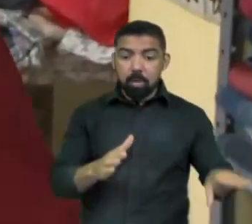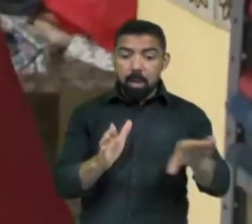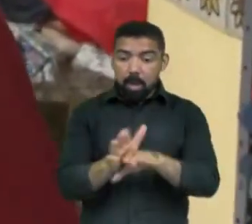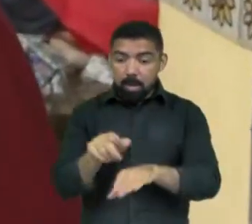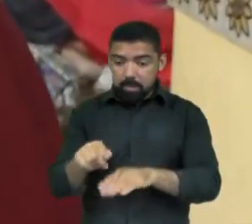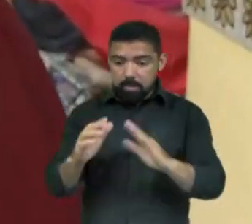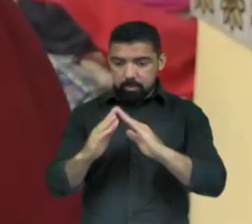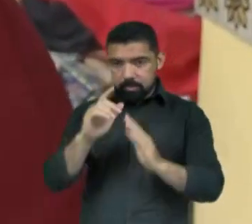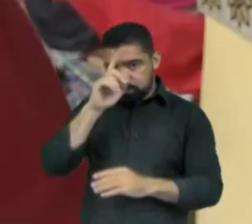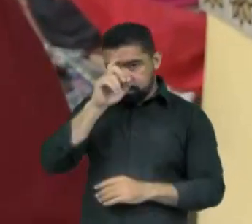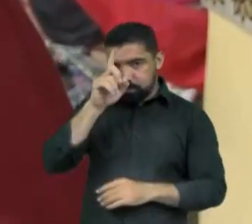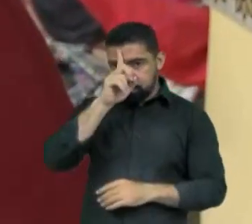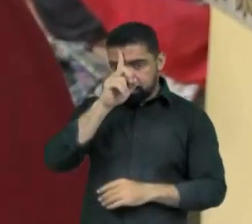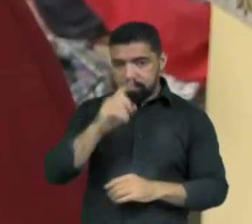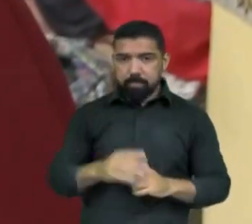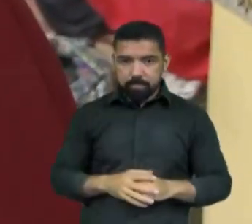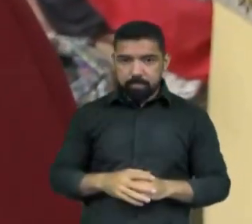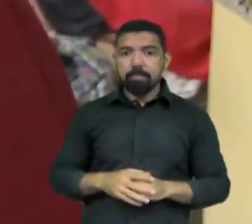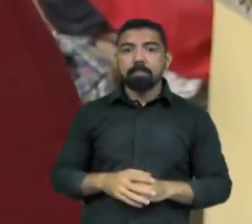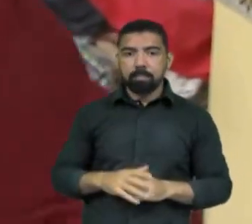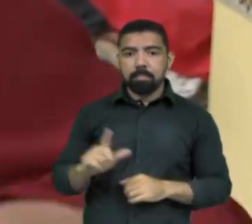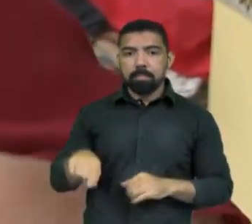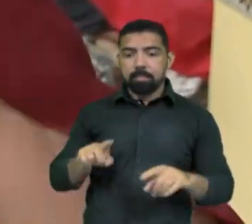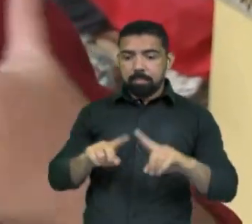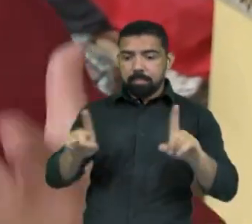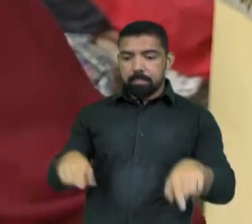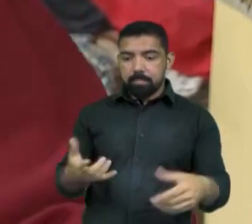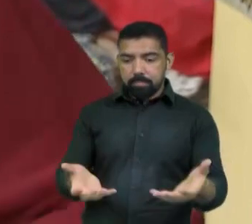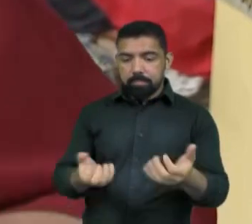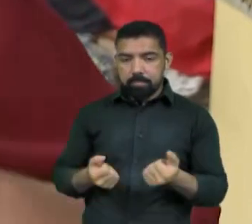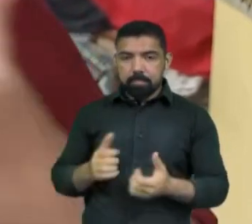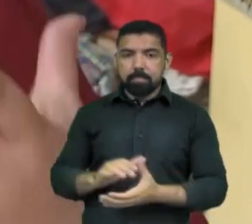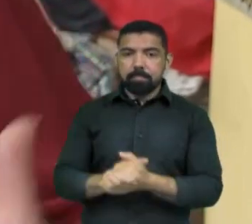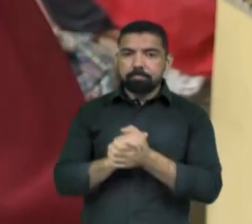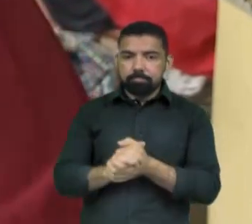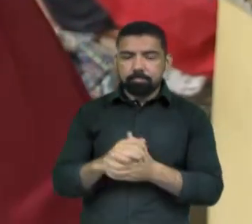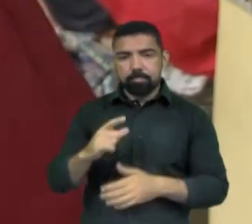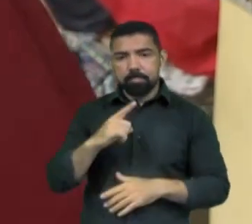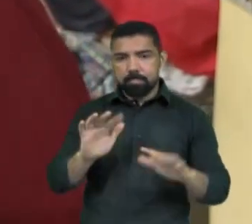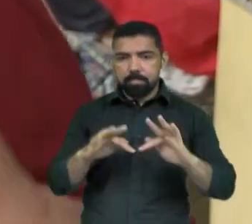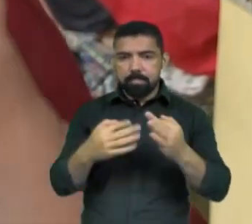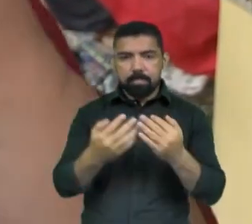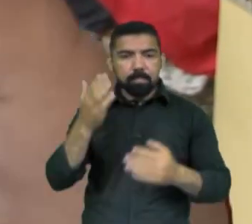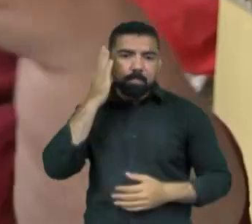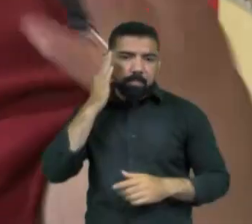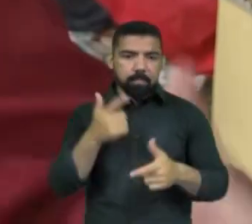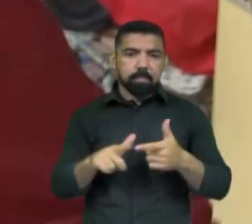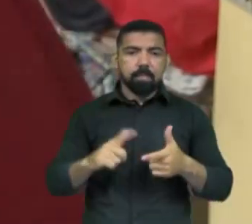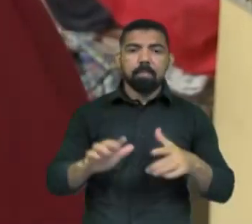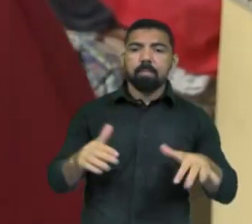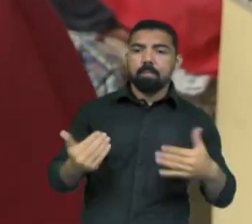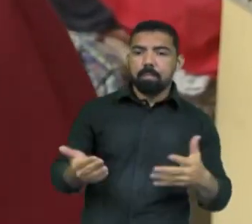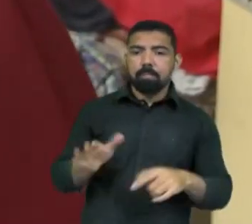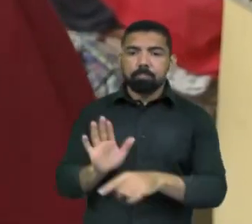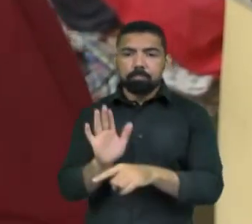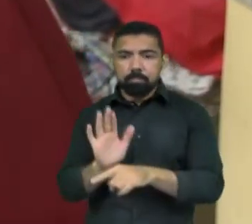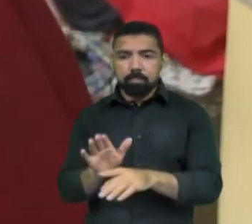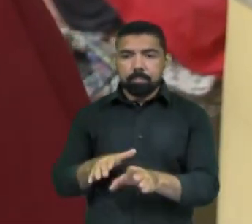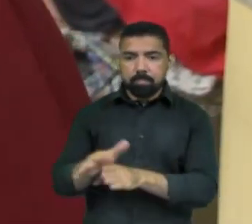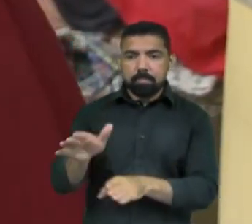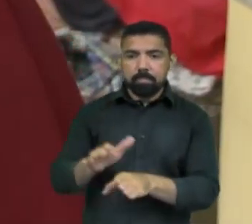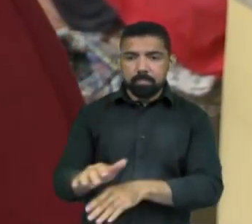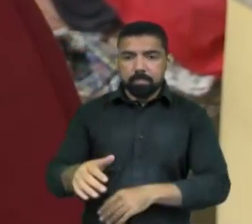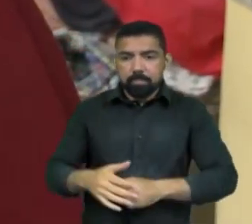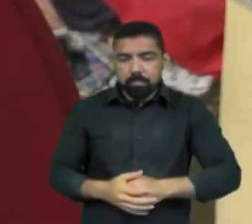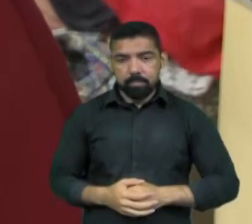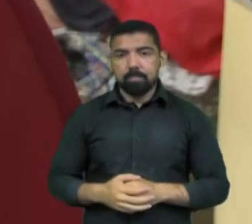momento da recepção, com o programa Recepção Amiga, onde a gente acolhe a família, entende qual é o problema, né, encaminha para o diagnóstico, para